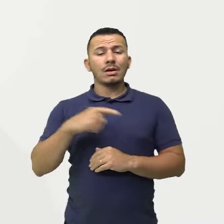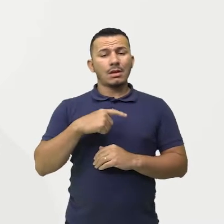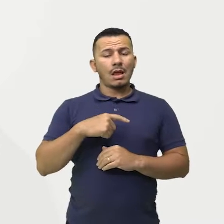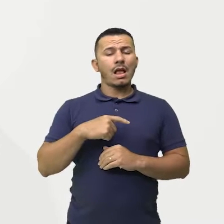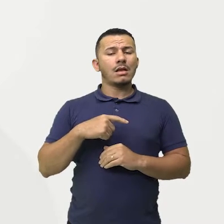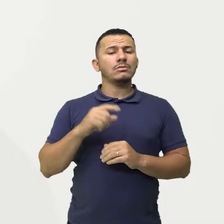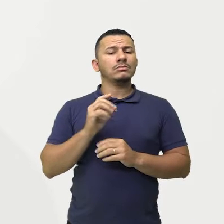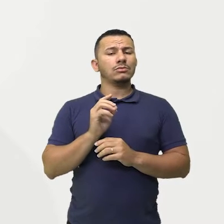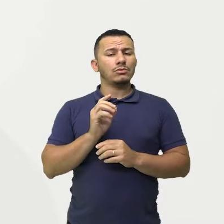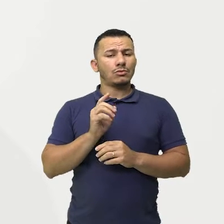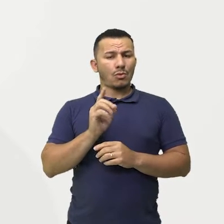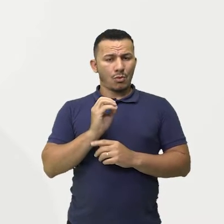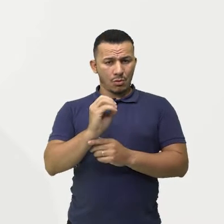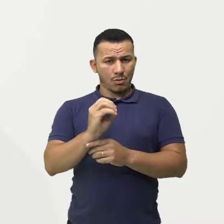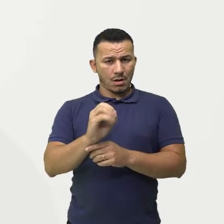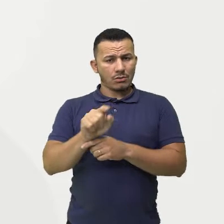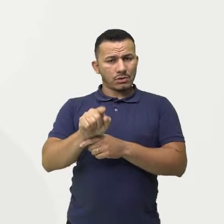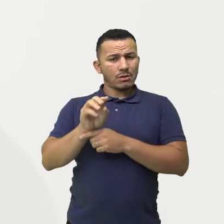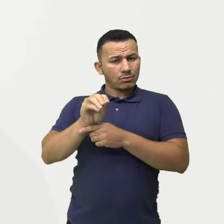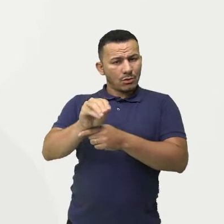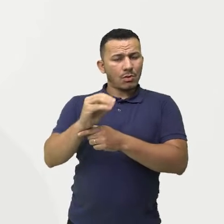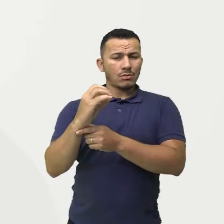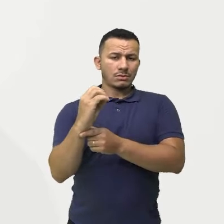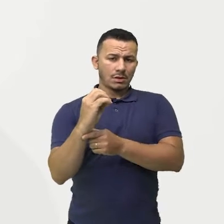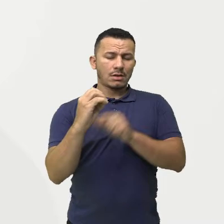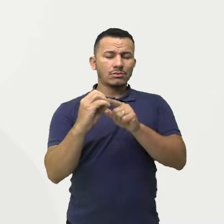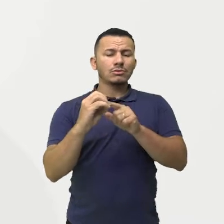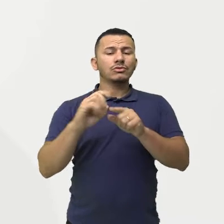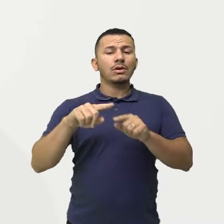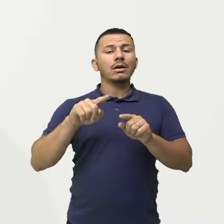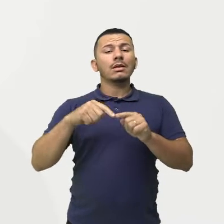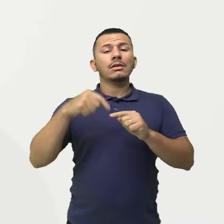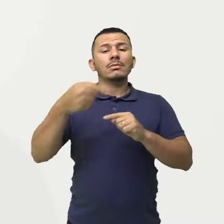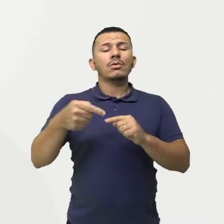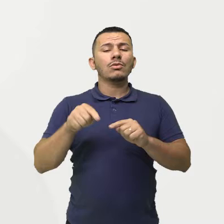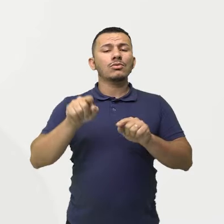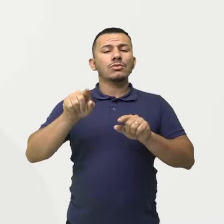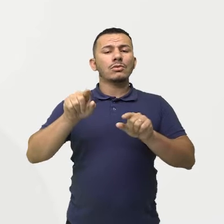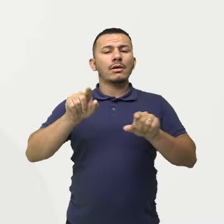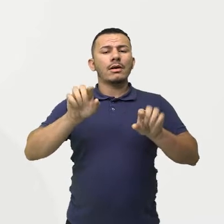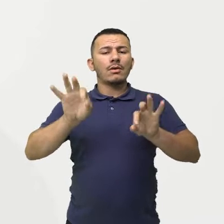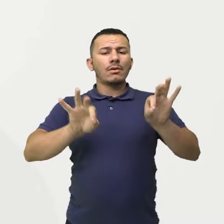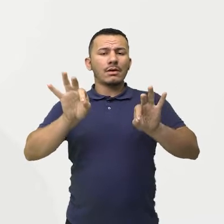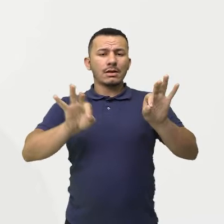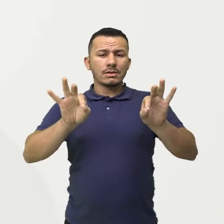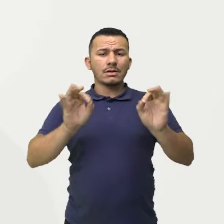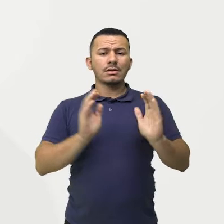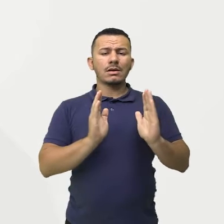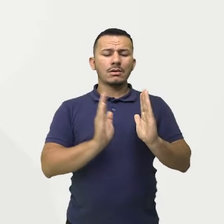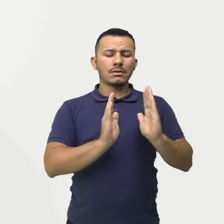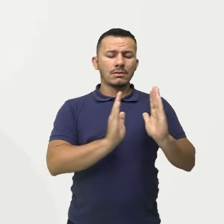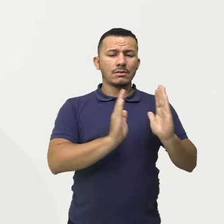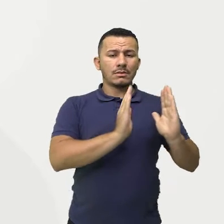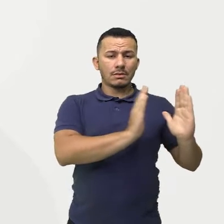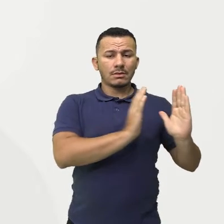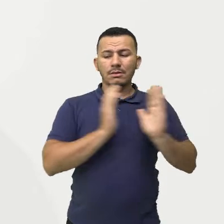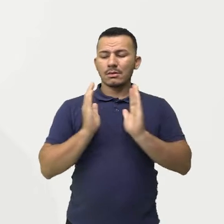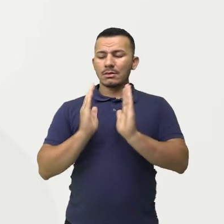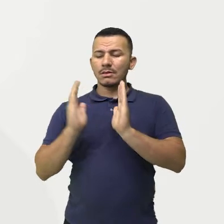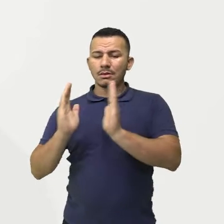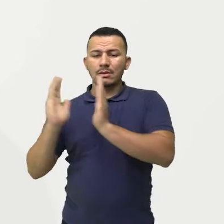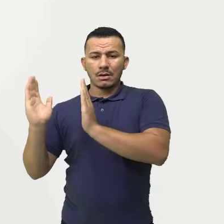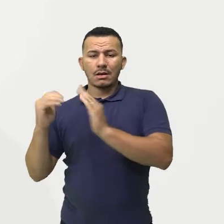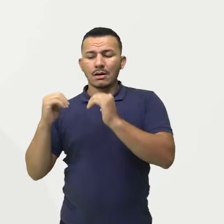a origem e aí sim você escolhe um espaço e procura manter sempre a